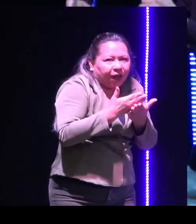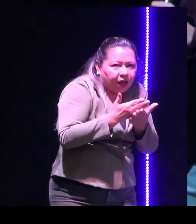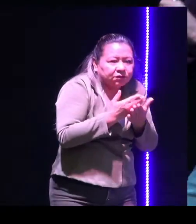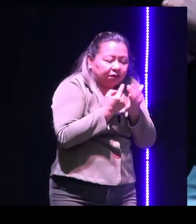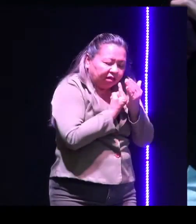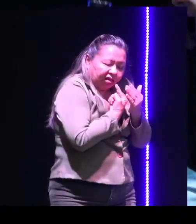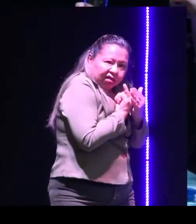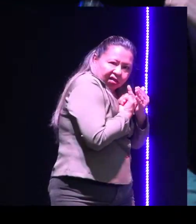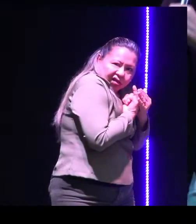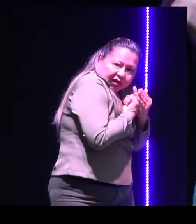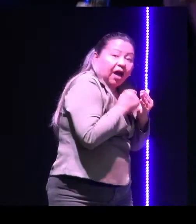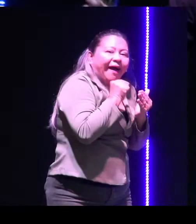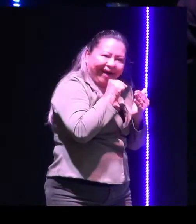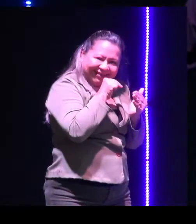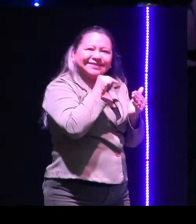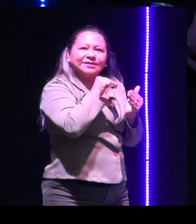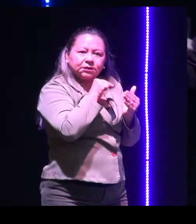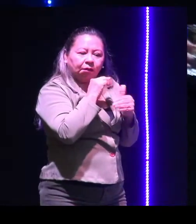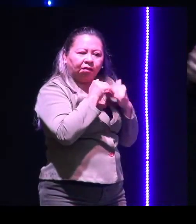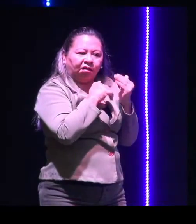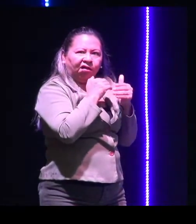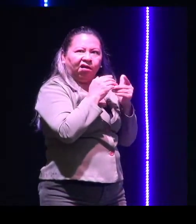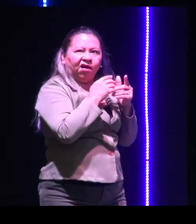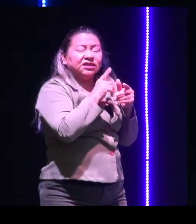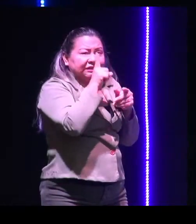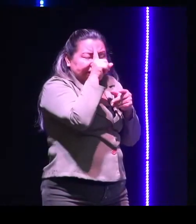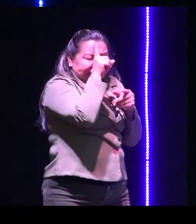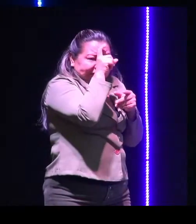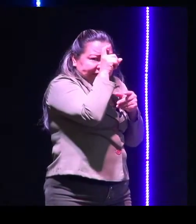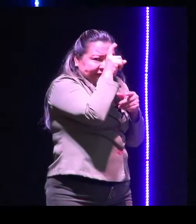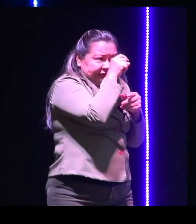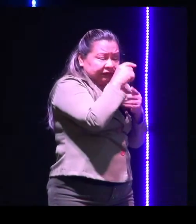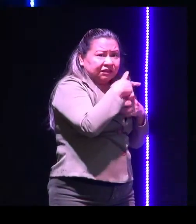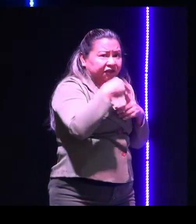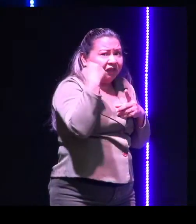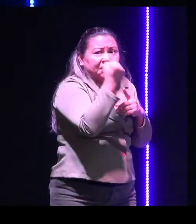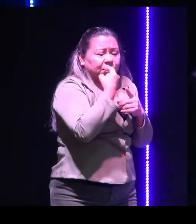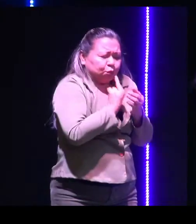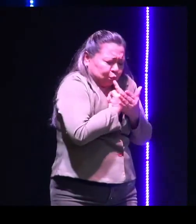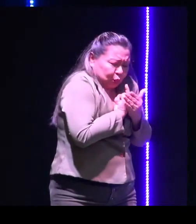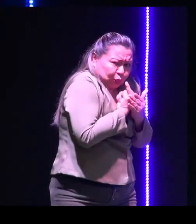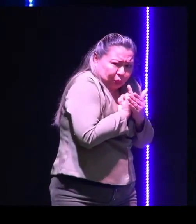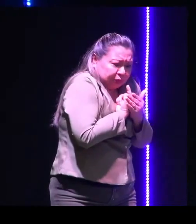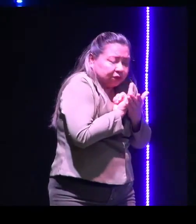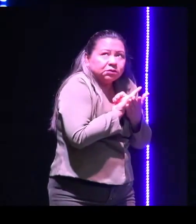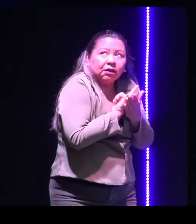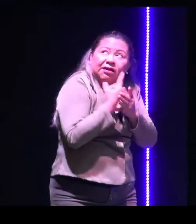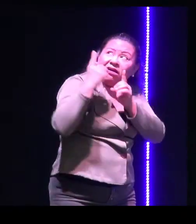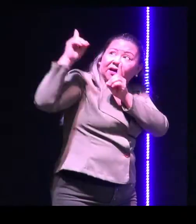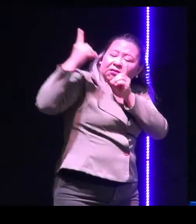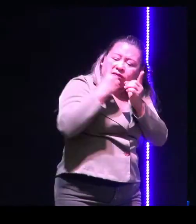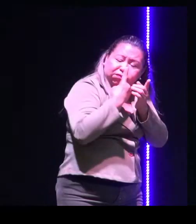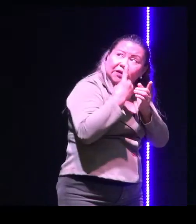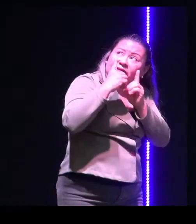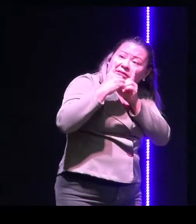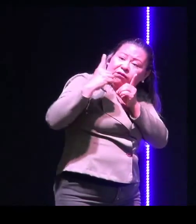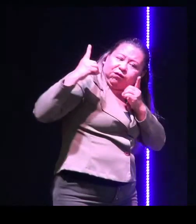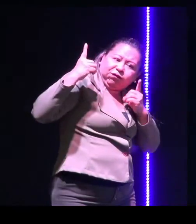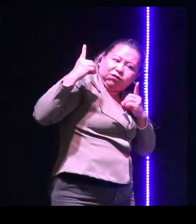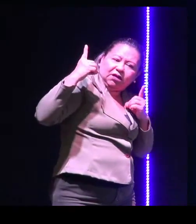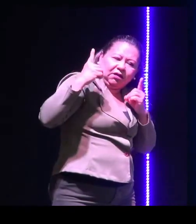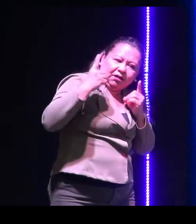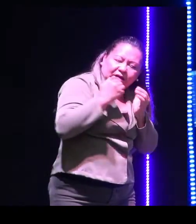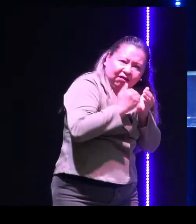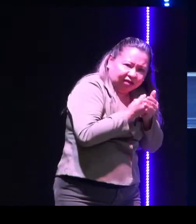nos isolamos, aí que se torna mais difícil nós vencermos. Se nós nos isolarmos de Deus, se nós fugirmos de Deus, se